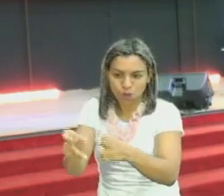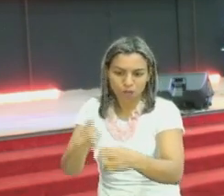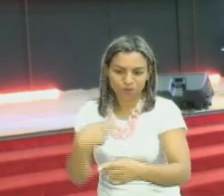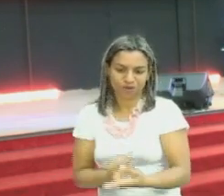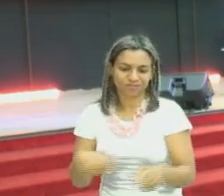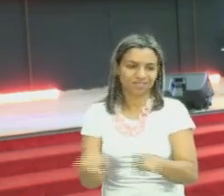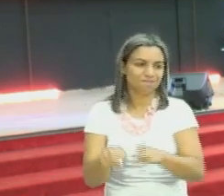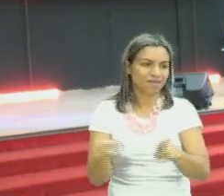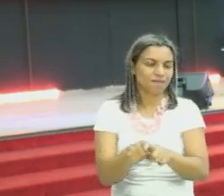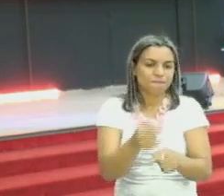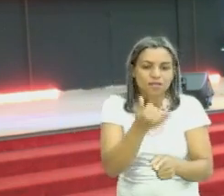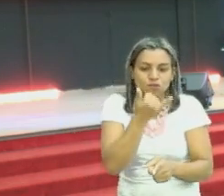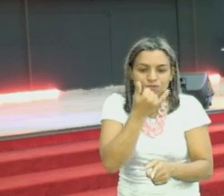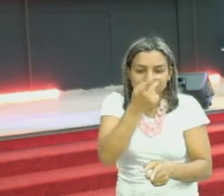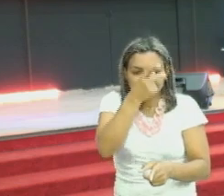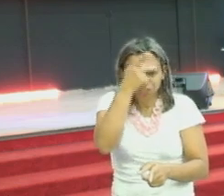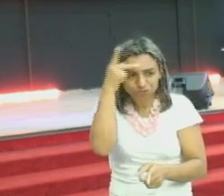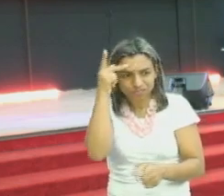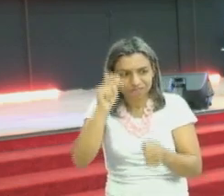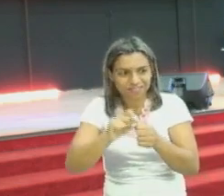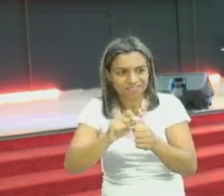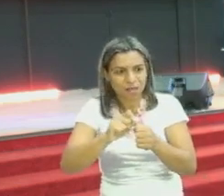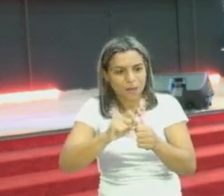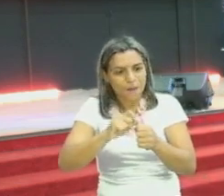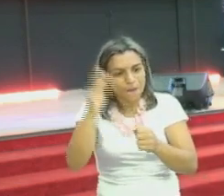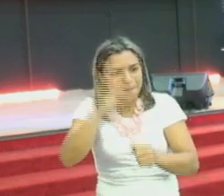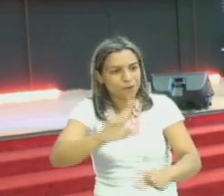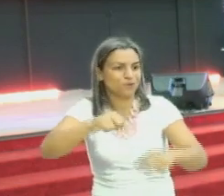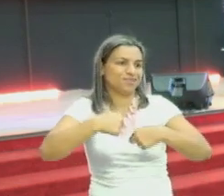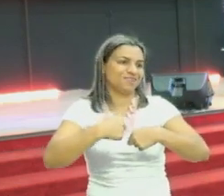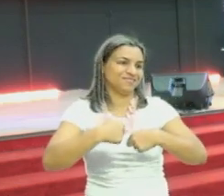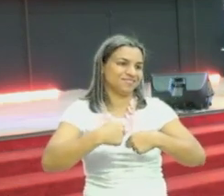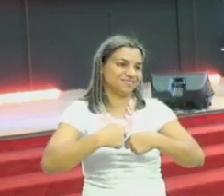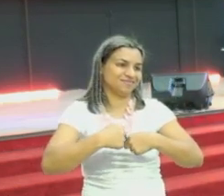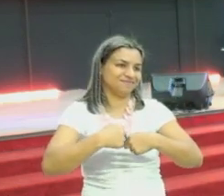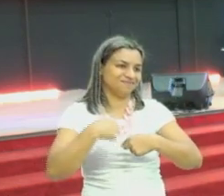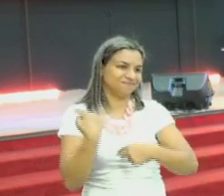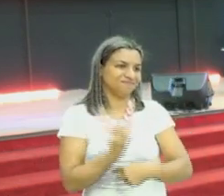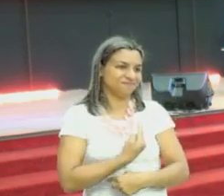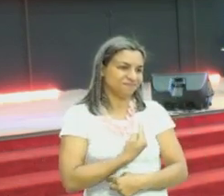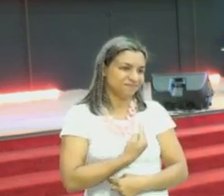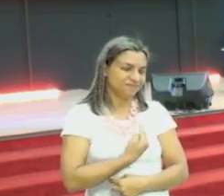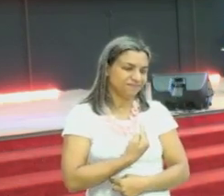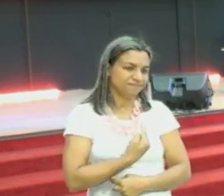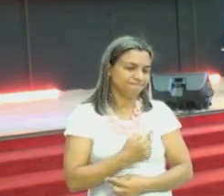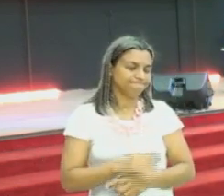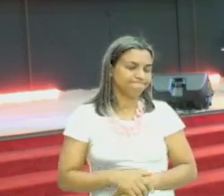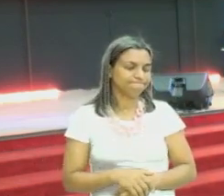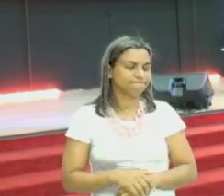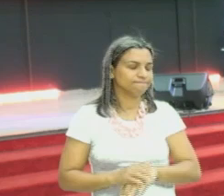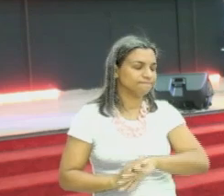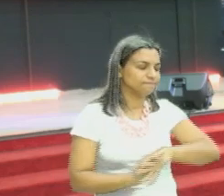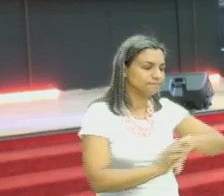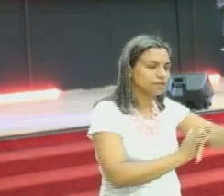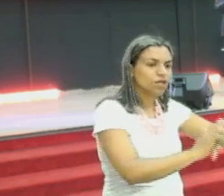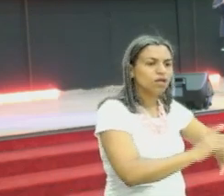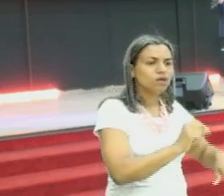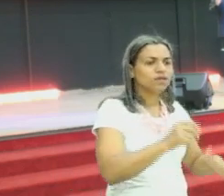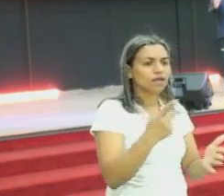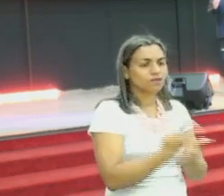nós perdoamos os nossos devedores. O que acontece com uma pessoa quando ela